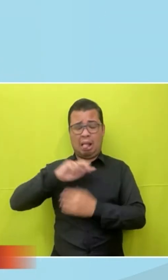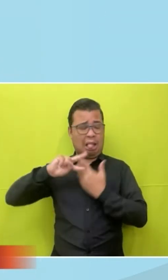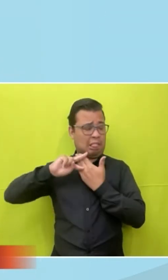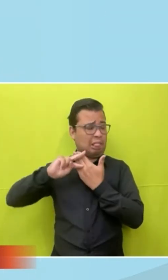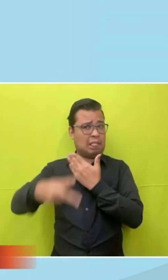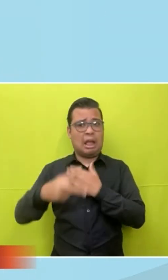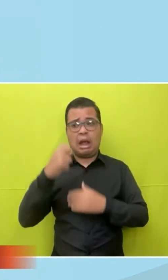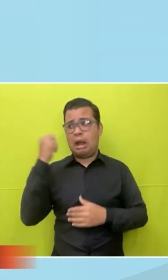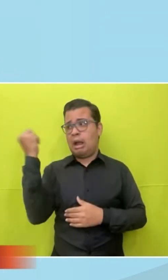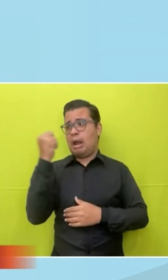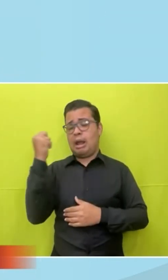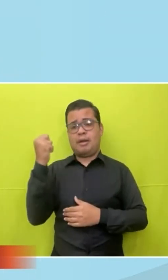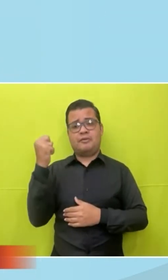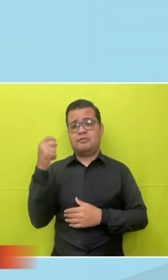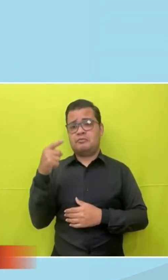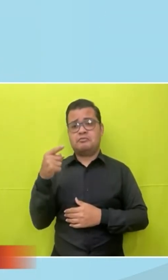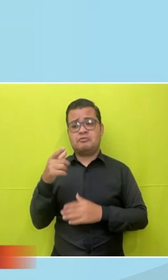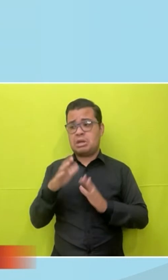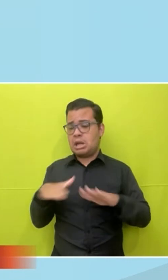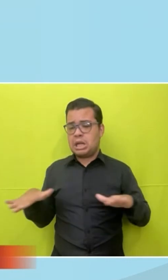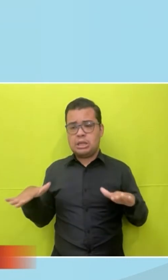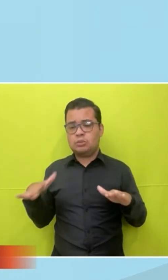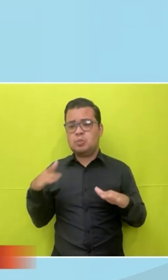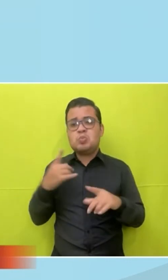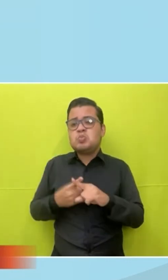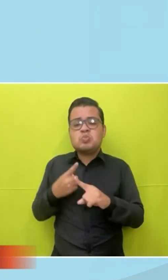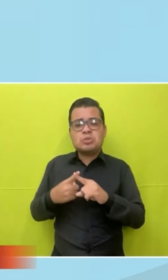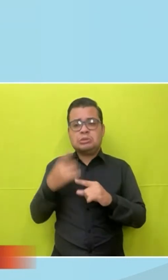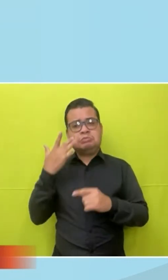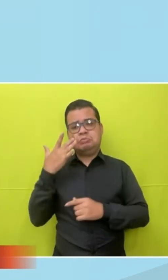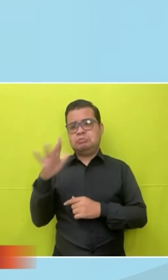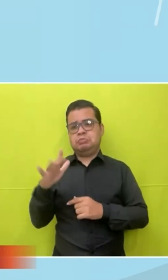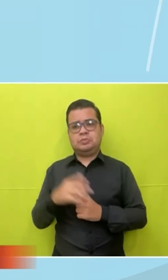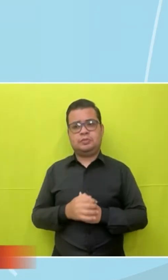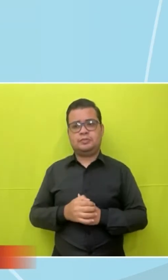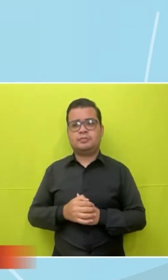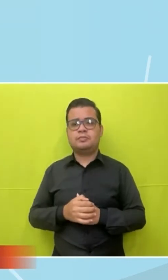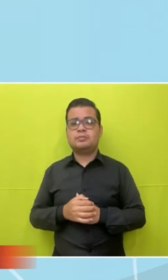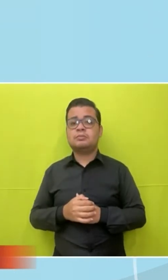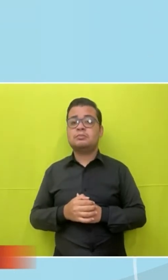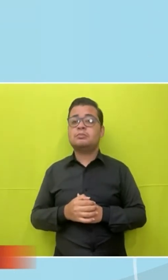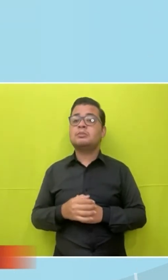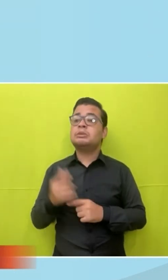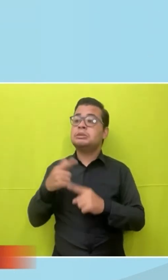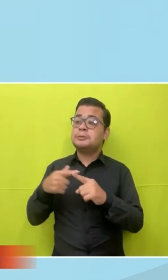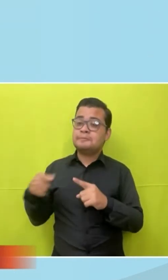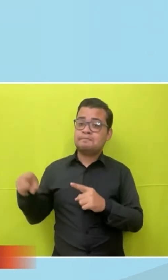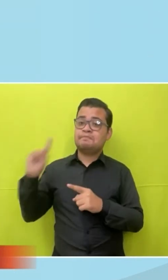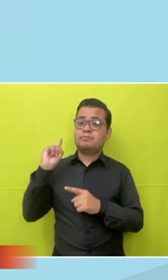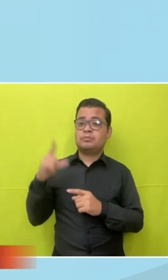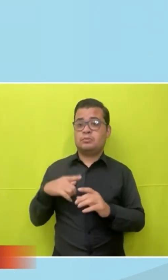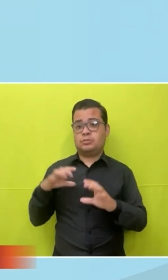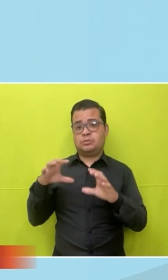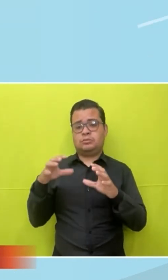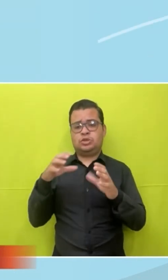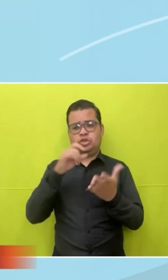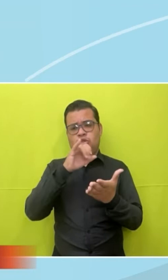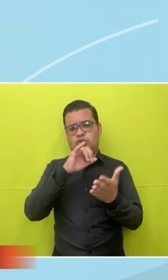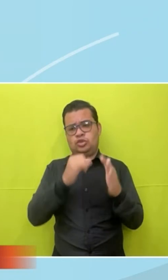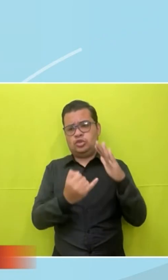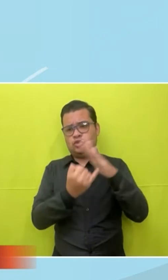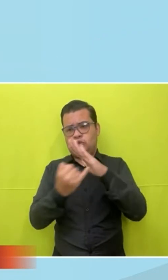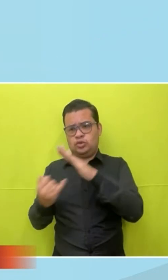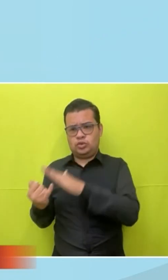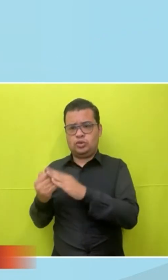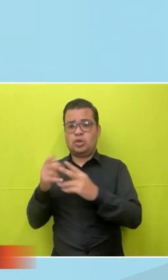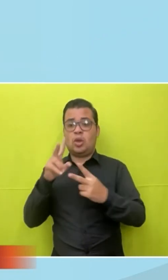grave e tão inesperada nas crianças. Na última semana, pesquisadores de 2 institutos importantes, o